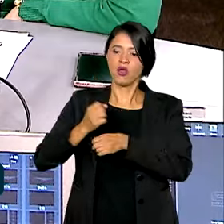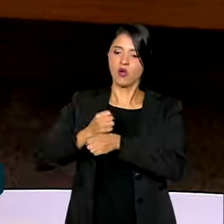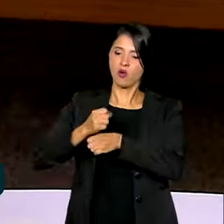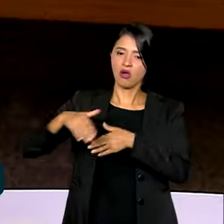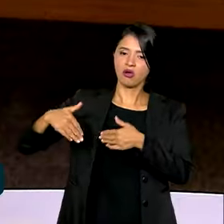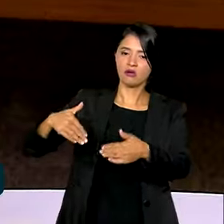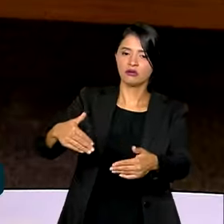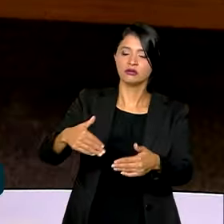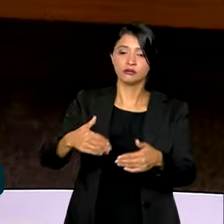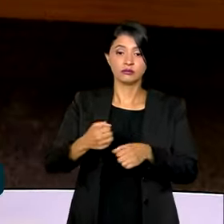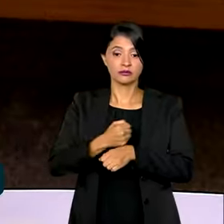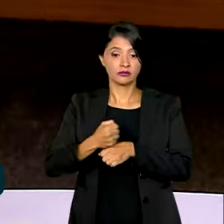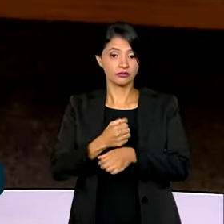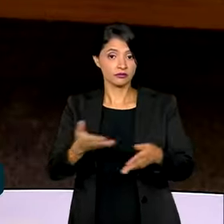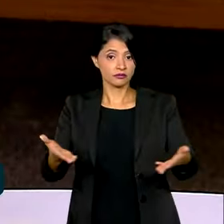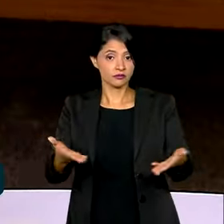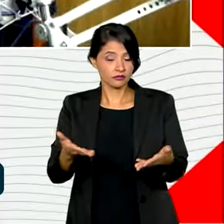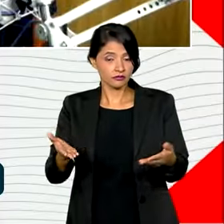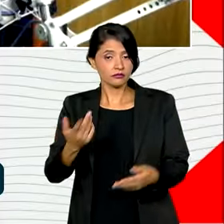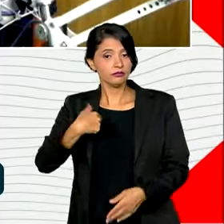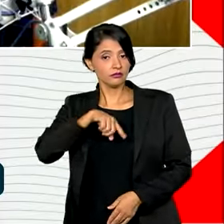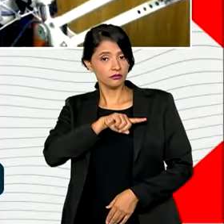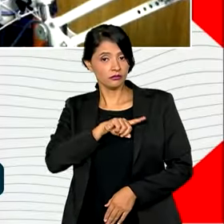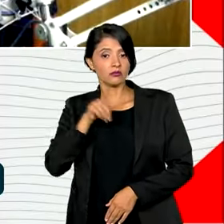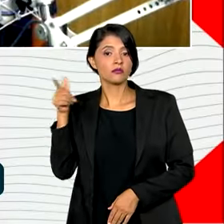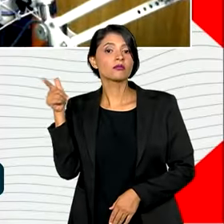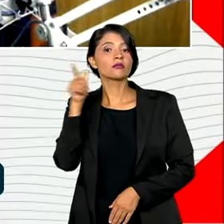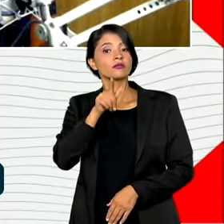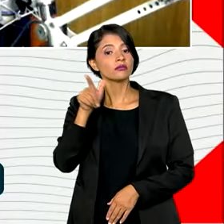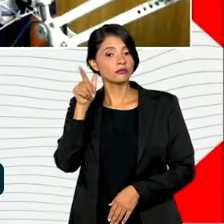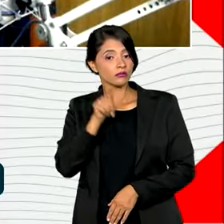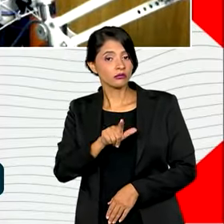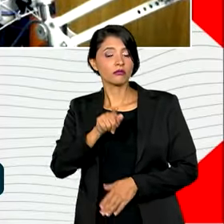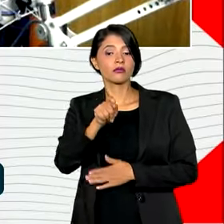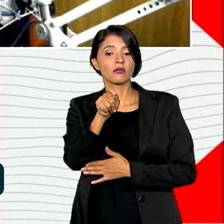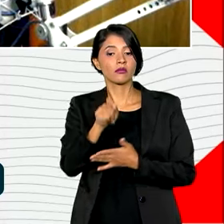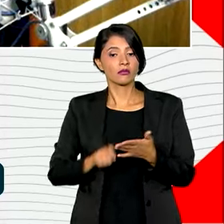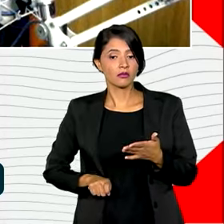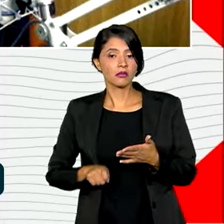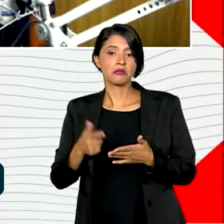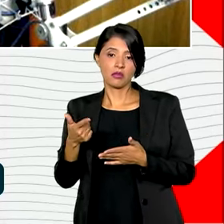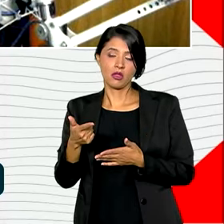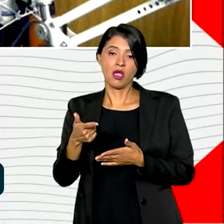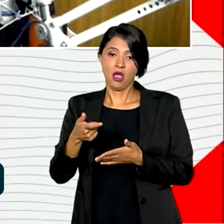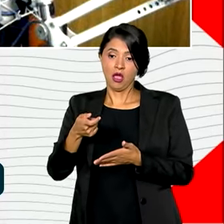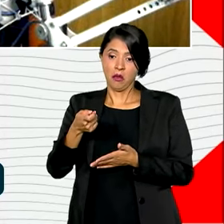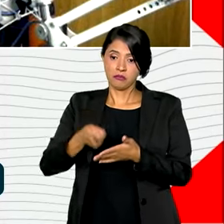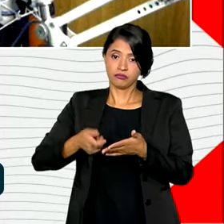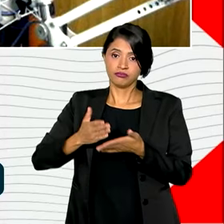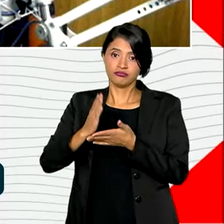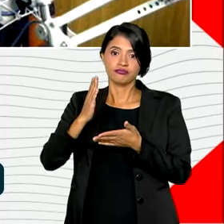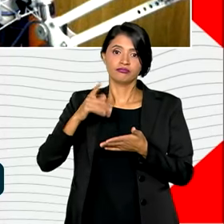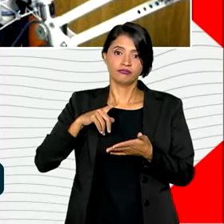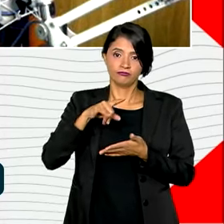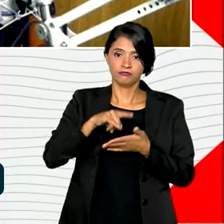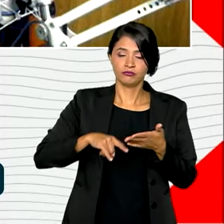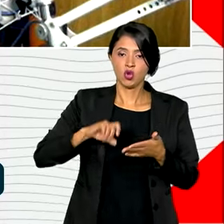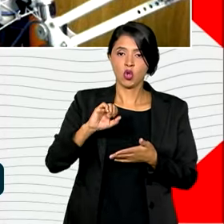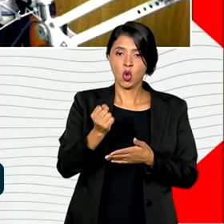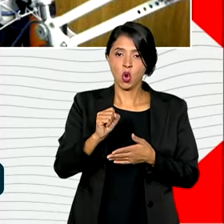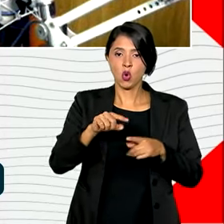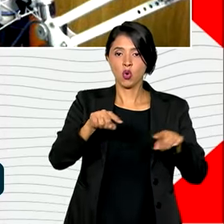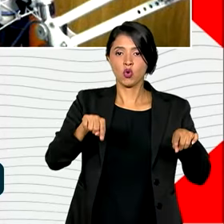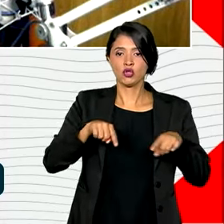ano. Esse ano, né, nós conseguimos assinar a homologação de 8